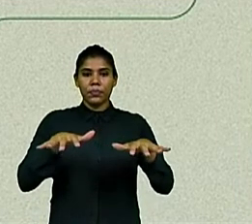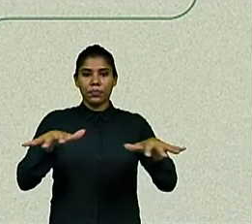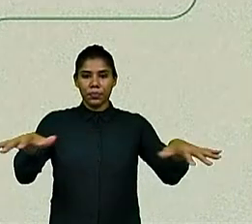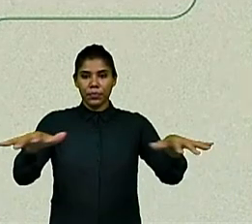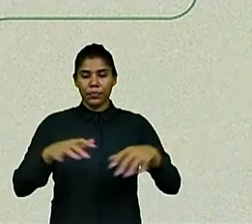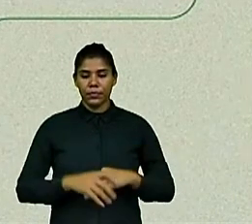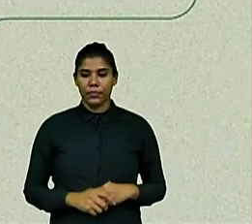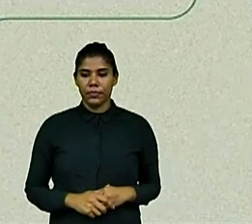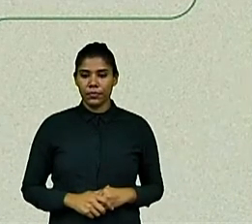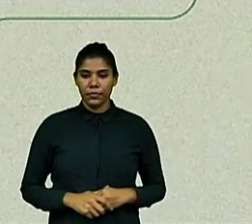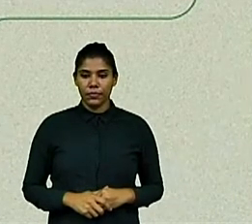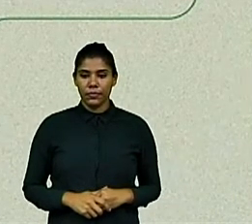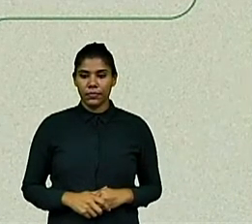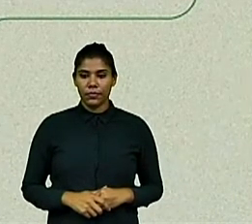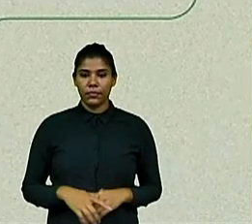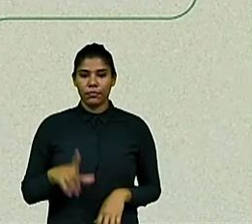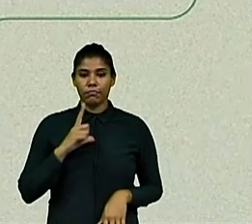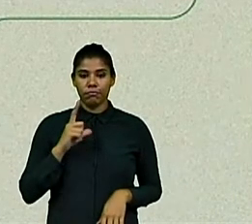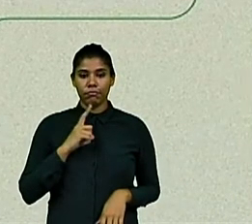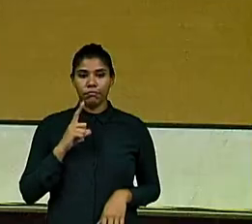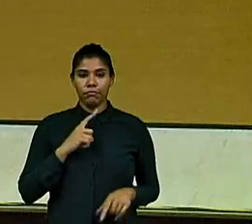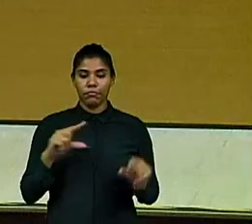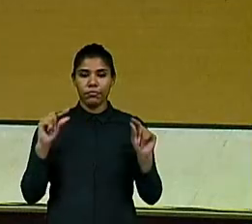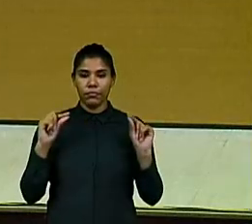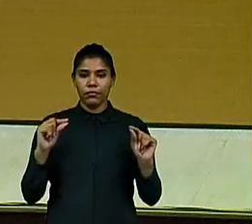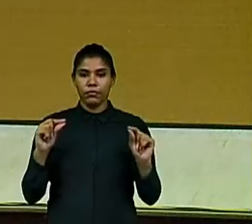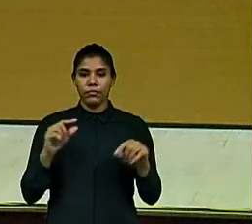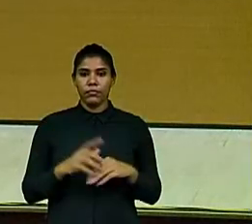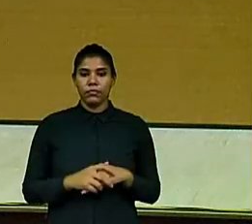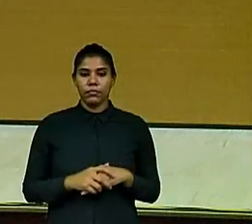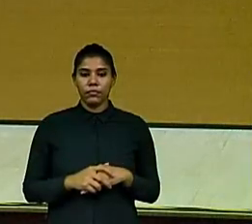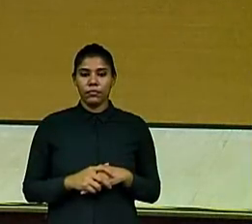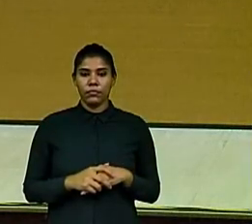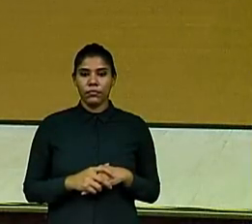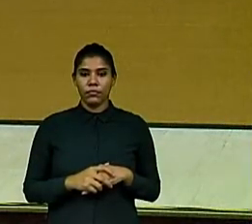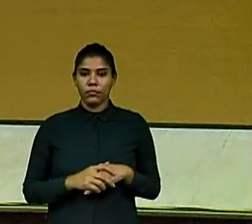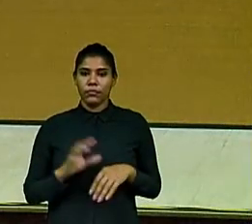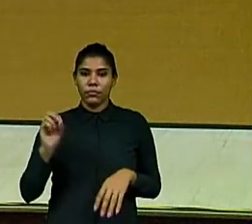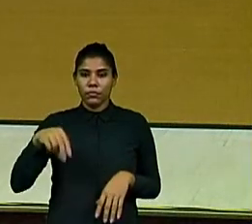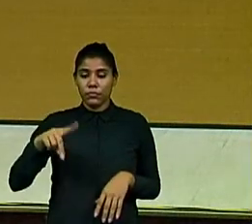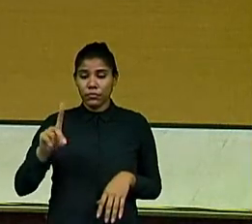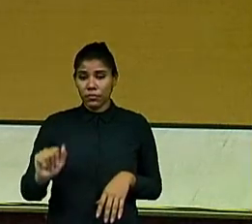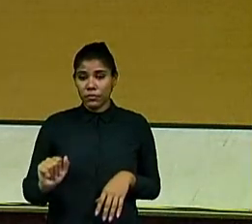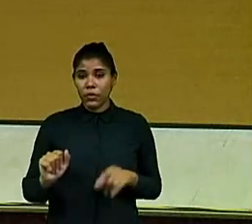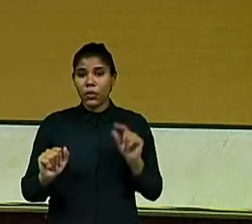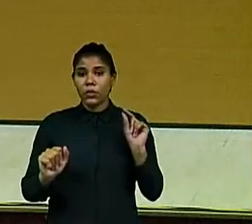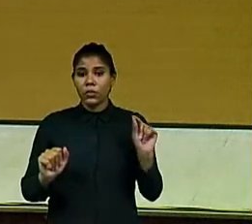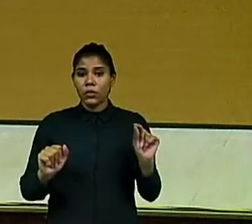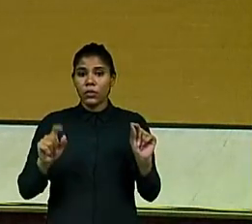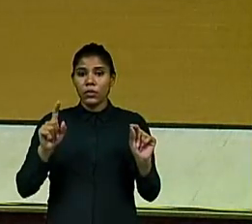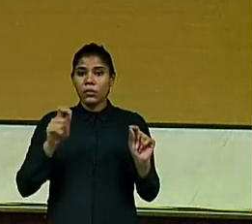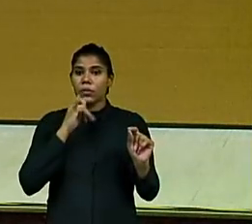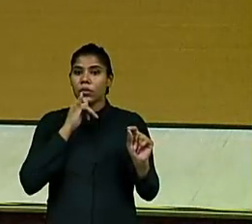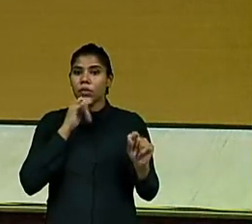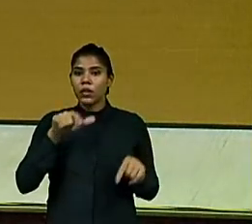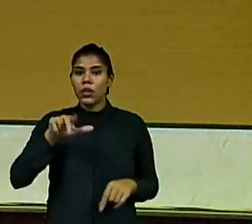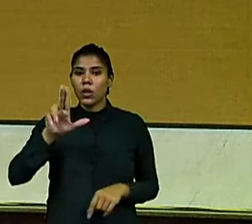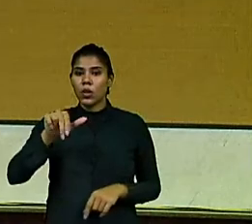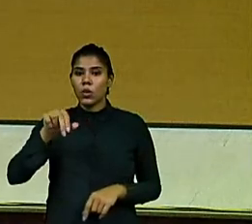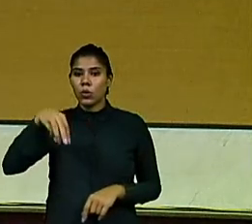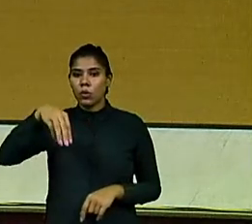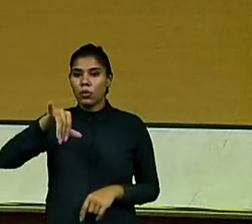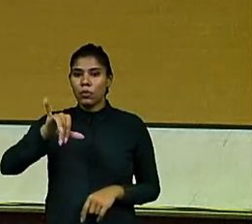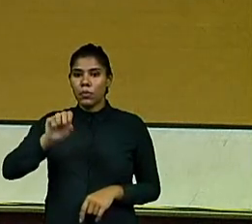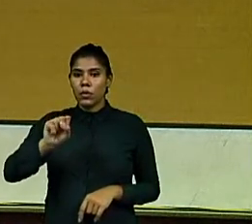temos o ideal né a correspondência para uma onda uma onda Luminosa é isso professor